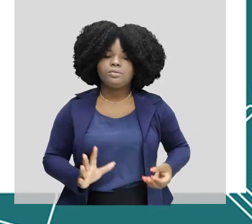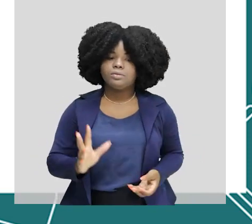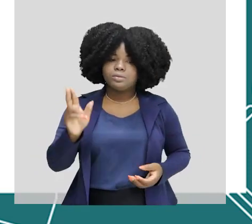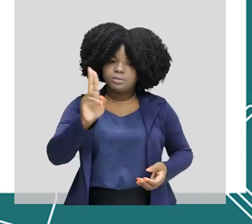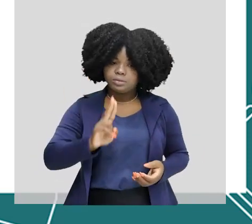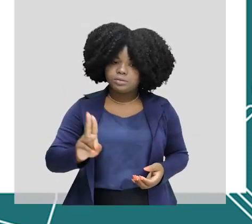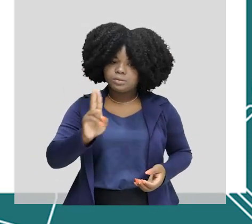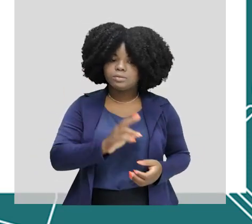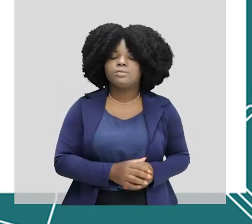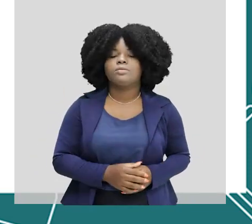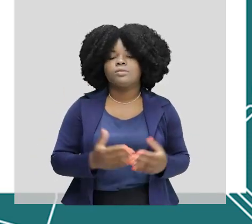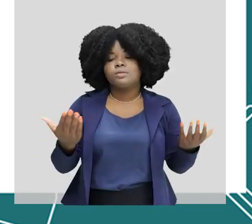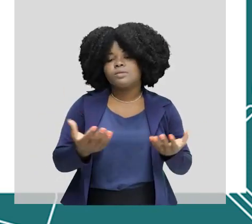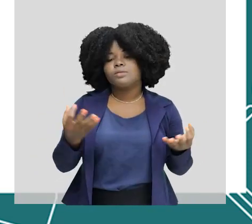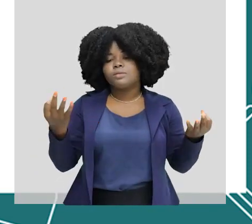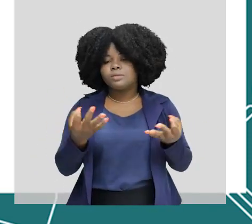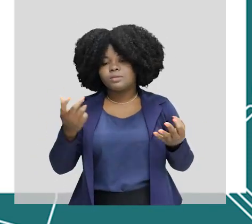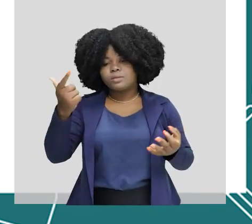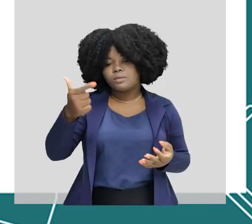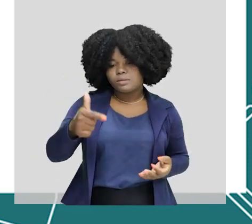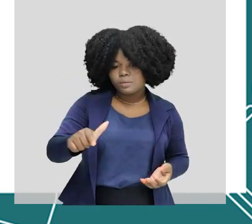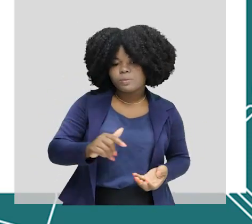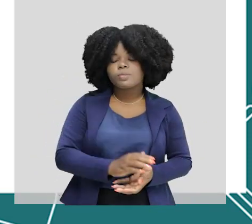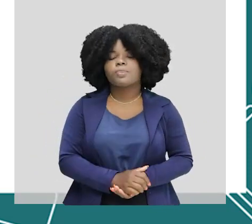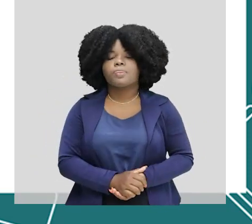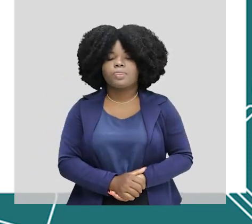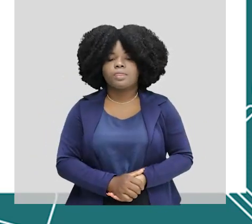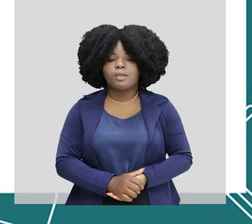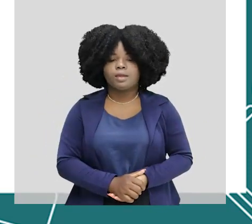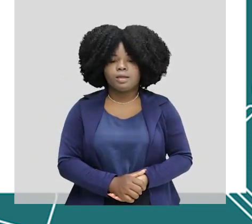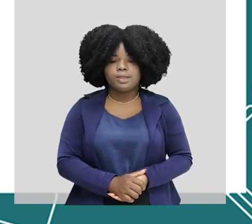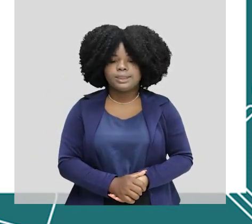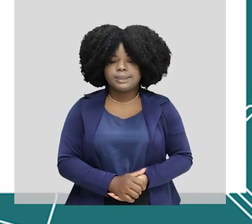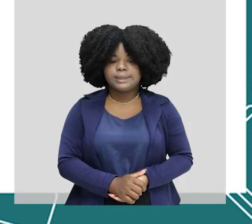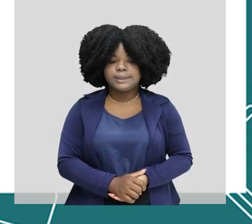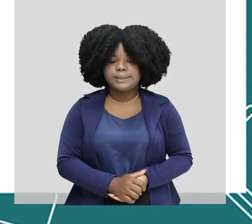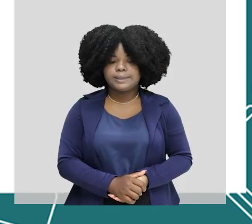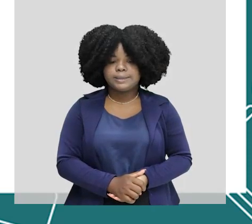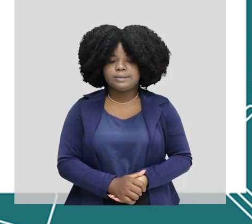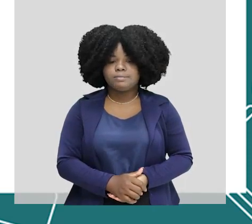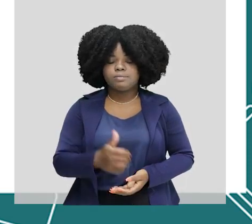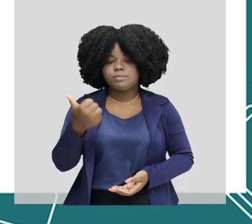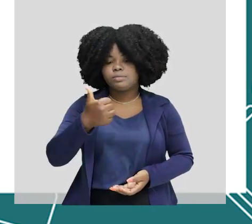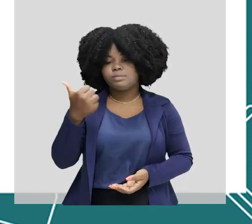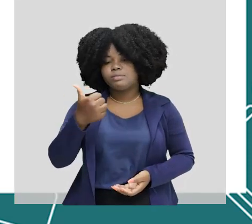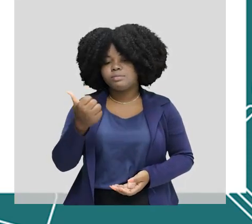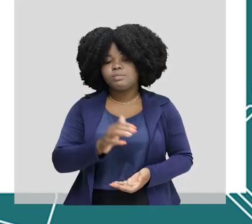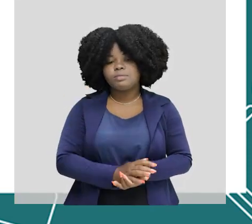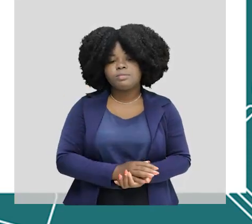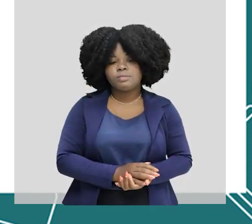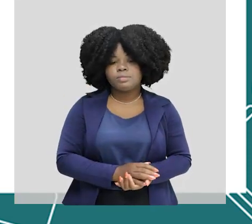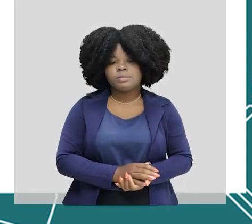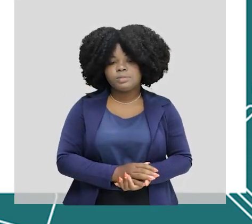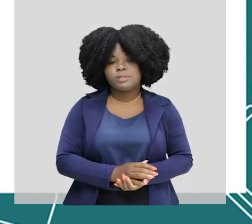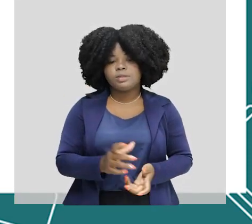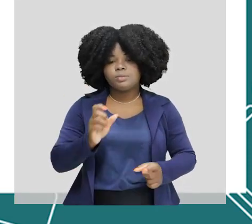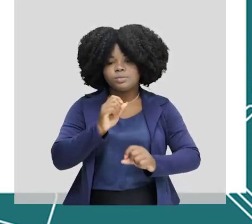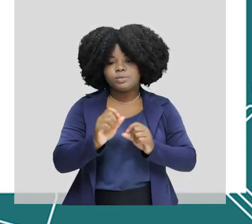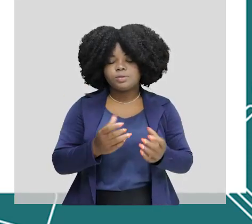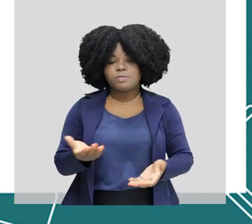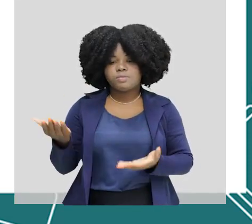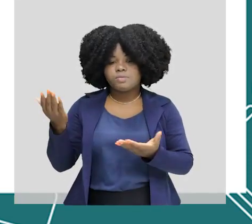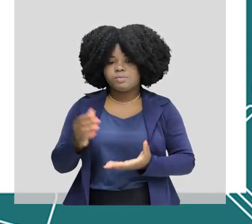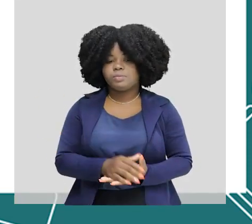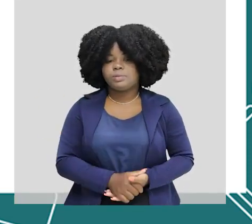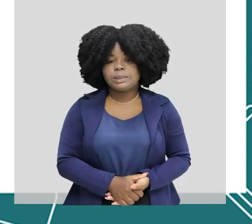usar esse presente perfeito contínuo, esse tempo verbal que nós estamos abordando agora? Primeiro, são poucas situações, tá? Então, primeiro, nós vamos